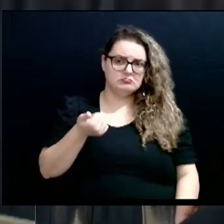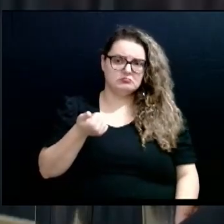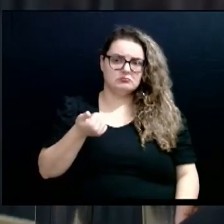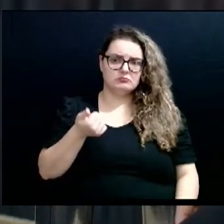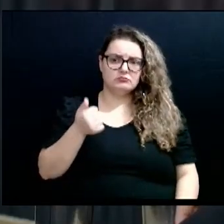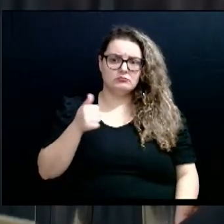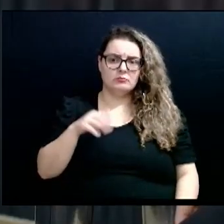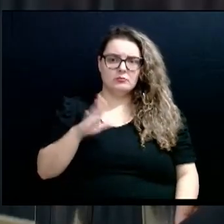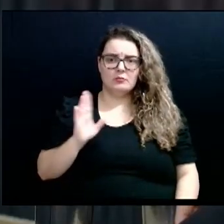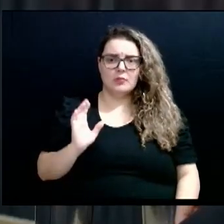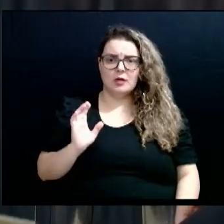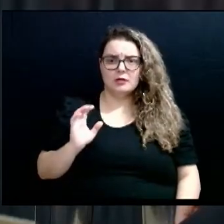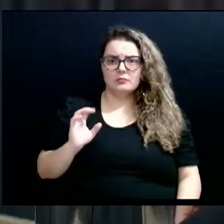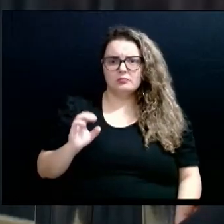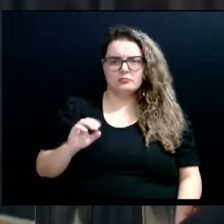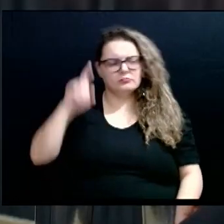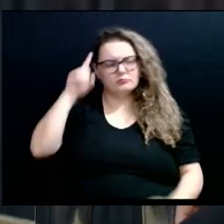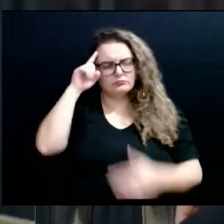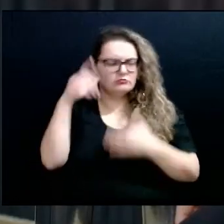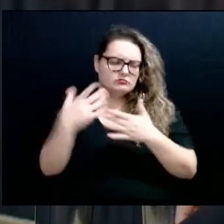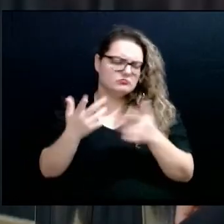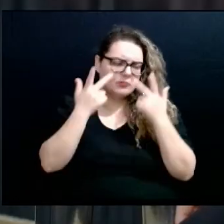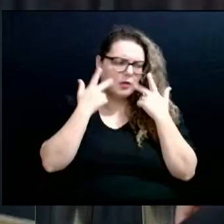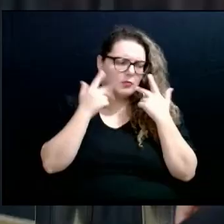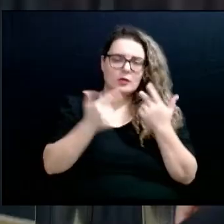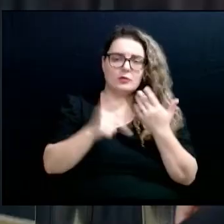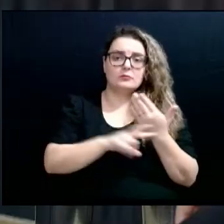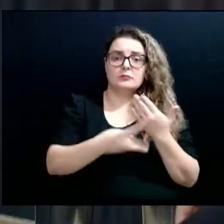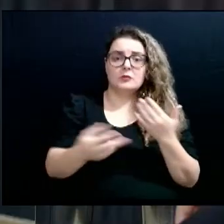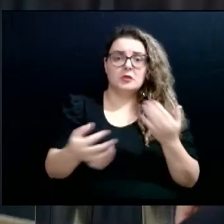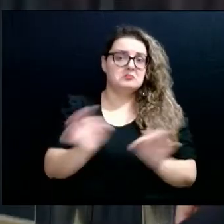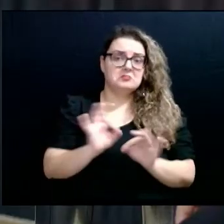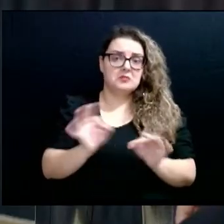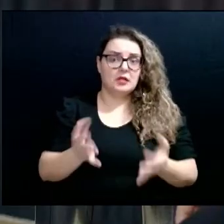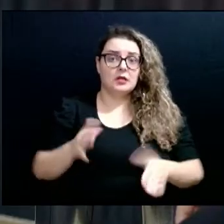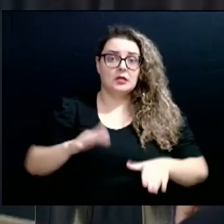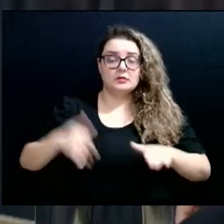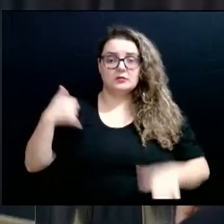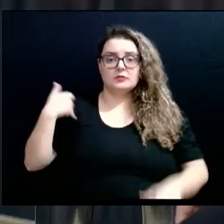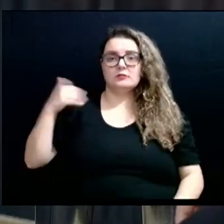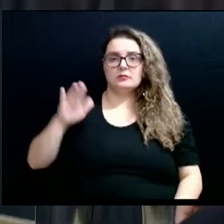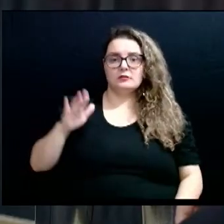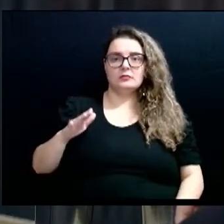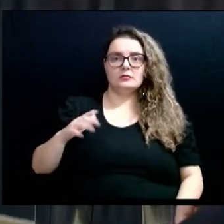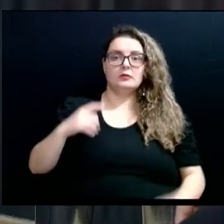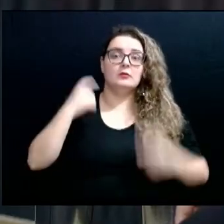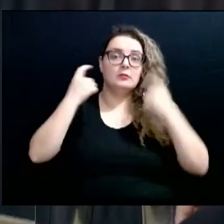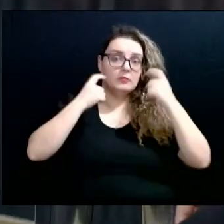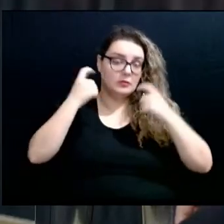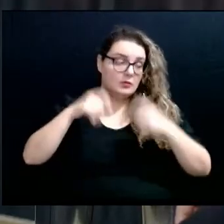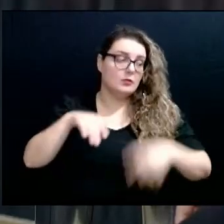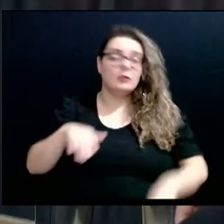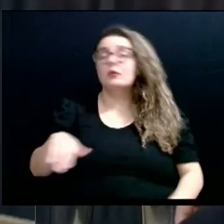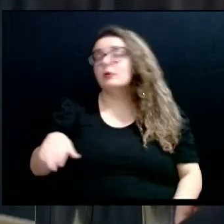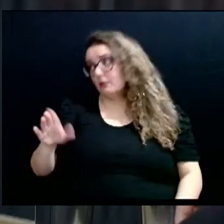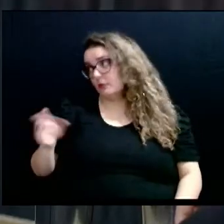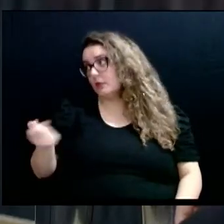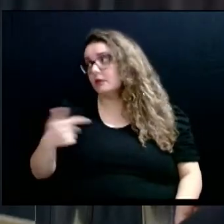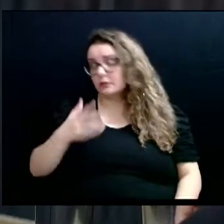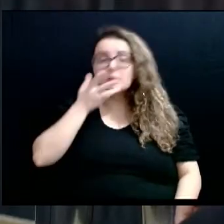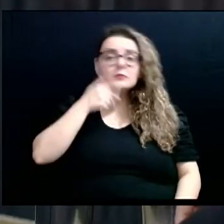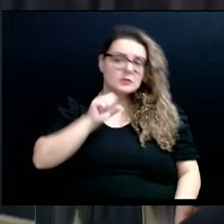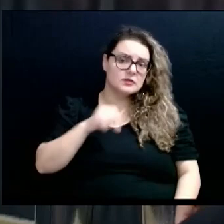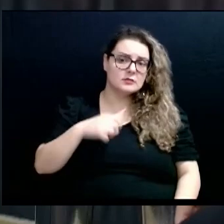ocorrência cotidiana típica que não gerou impacto nenhum. Às vezes o adulto fica muito preocupado, mas se a criança não tá dando sinais